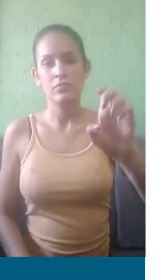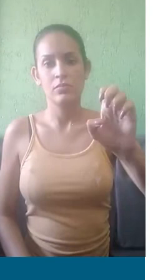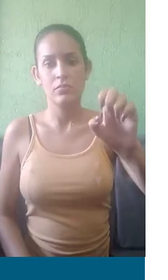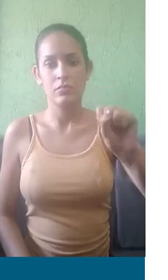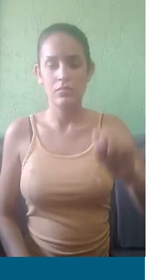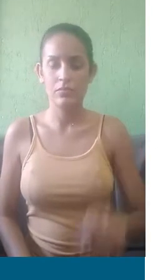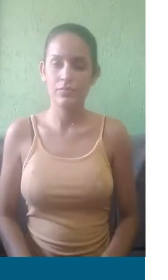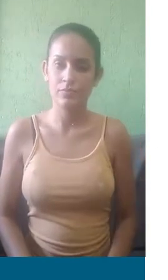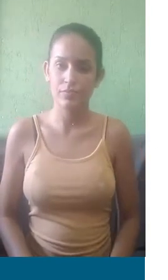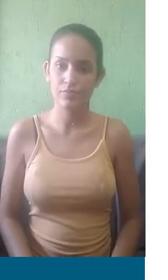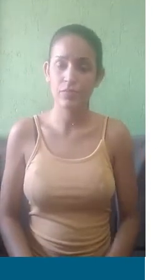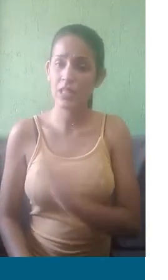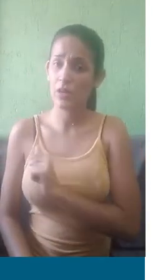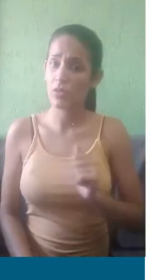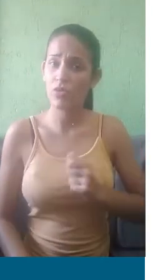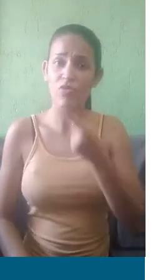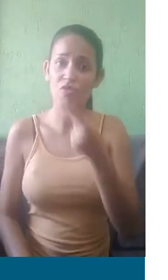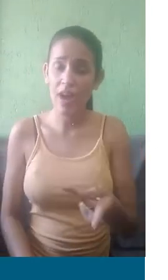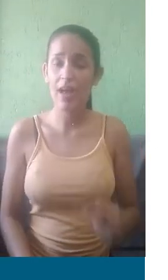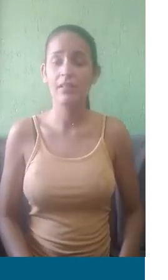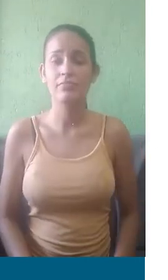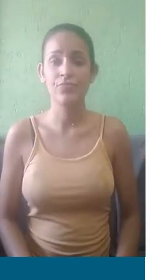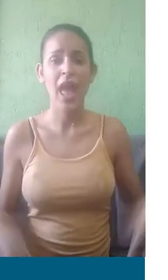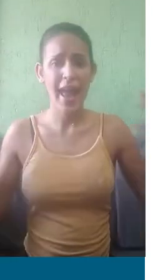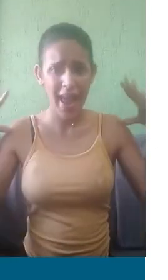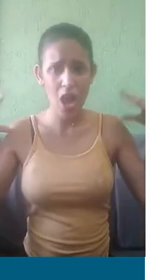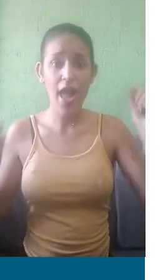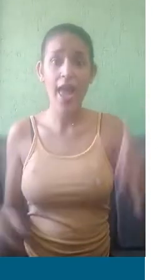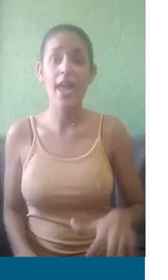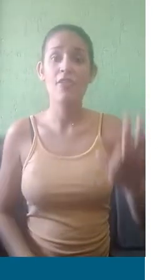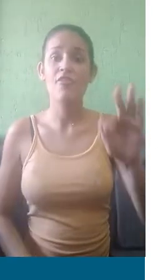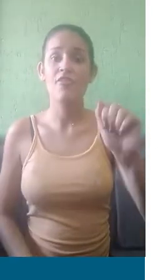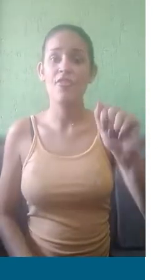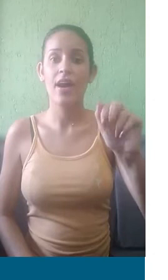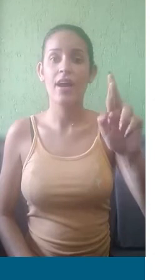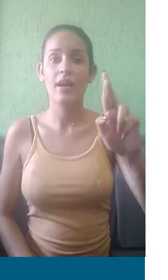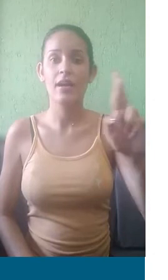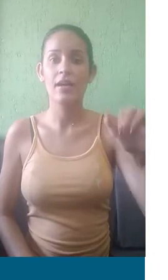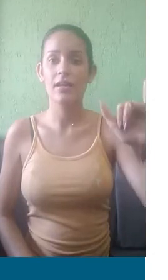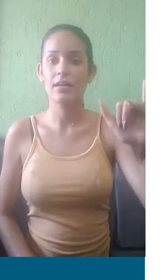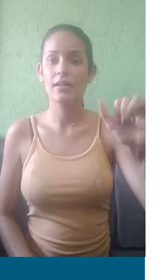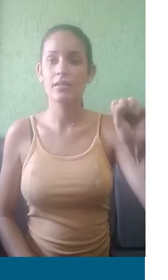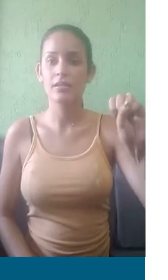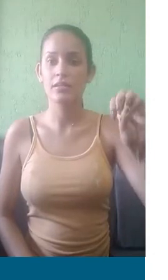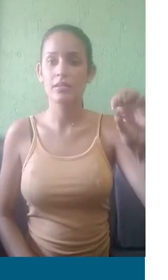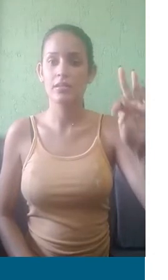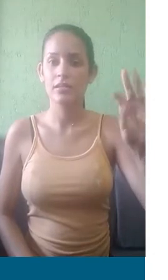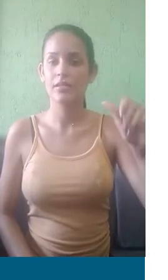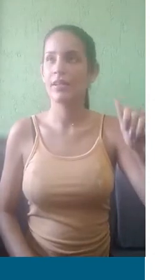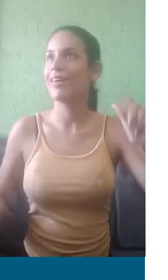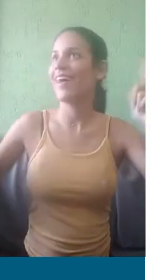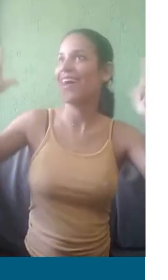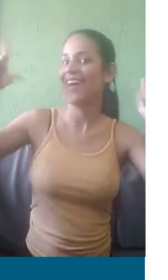designa esse anjo como no título o farrista, um ser negligente, malandro e